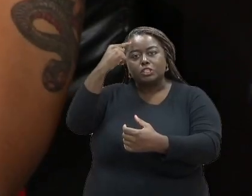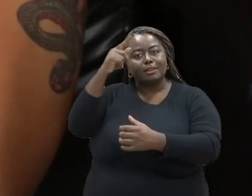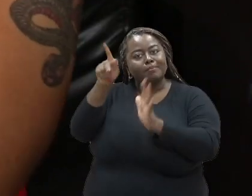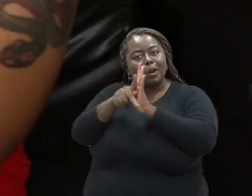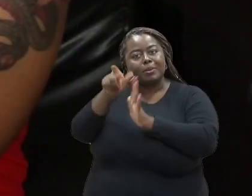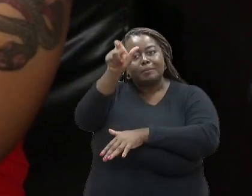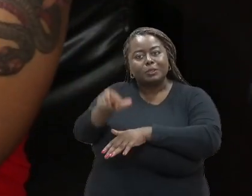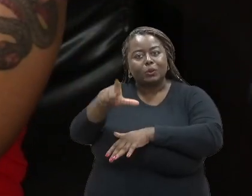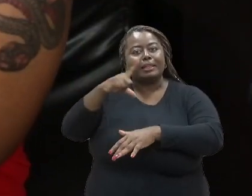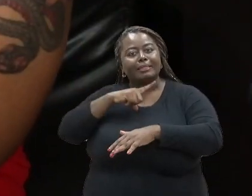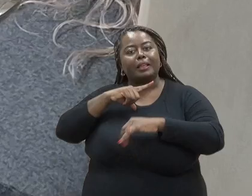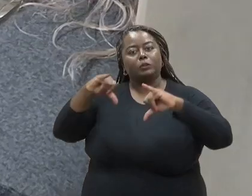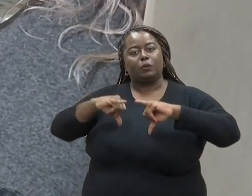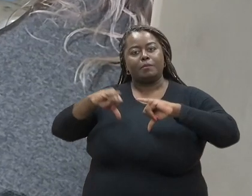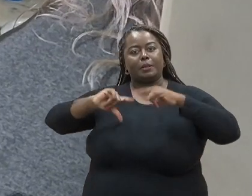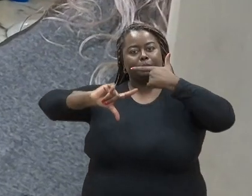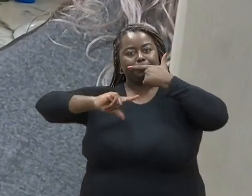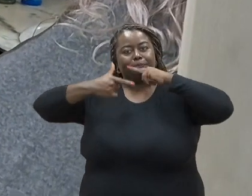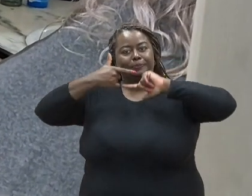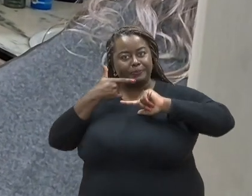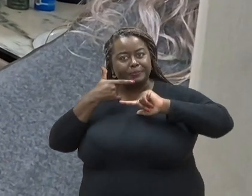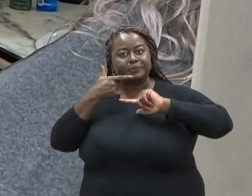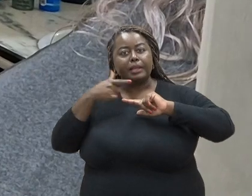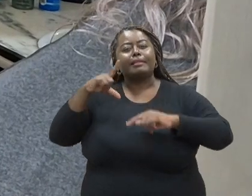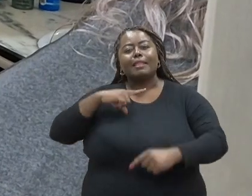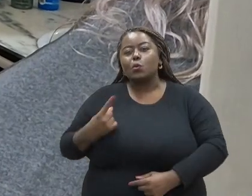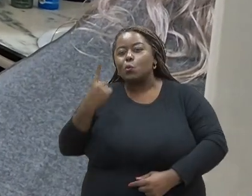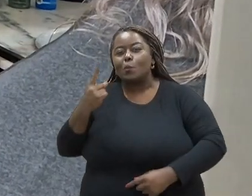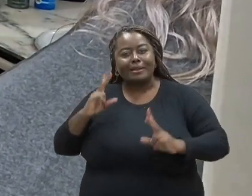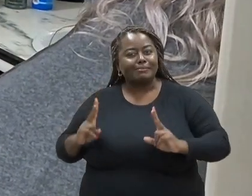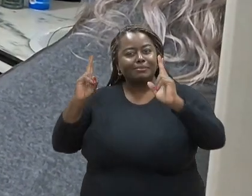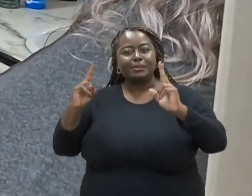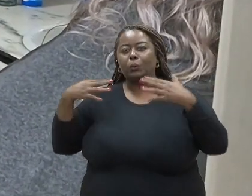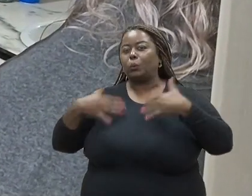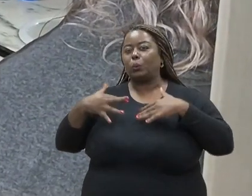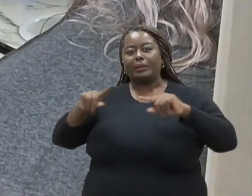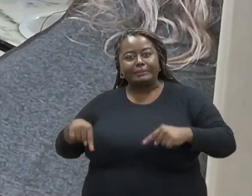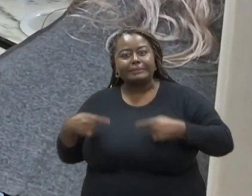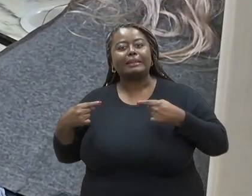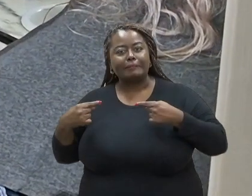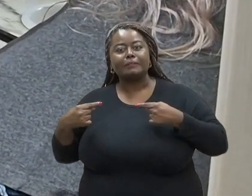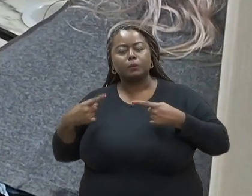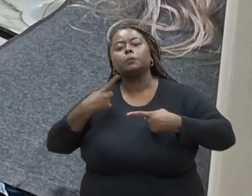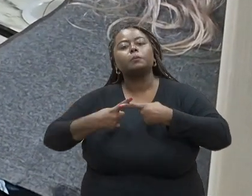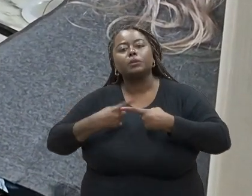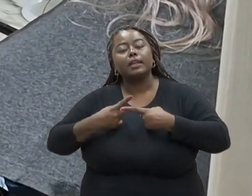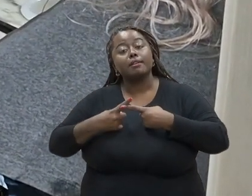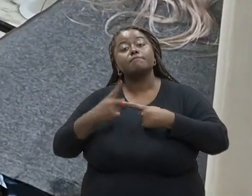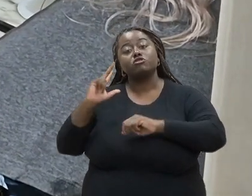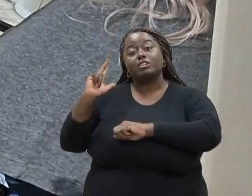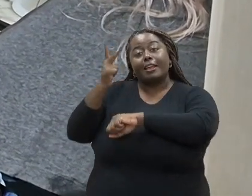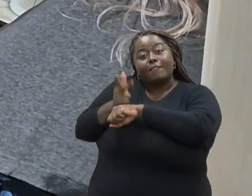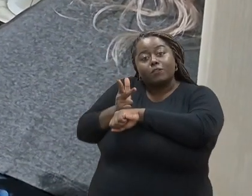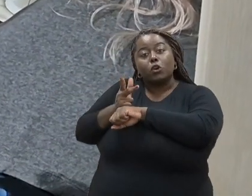pessoa que está sofrendo pelo transtorno. Então, e teve uma cena que pra gente foi muito desafiadora. Porque a gente estava gravando dentro